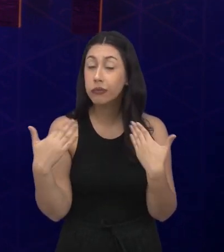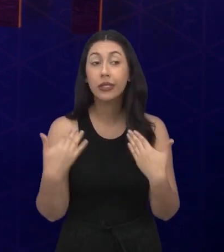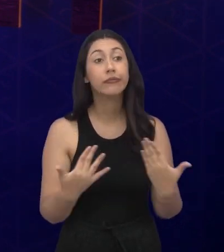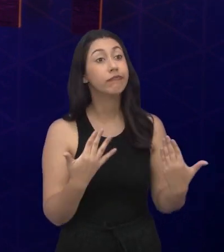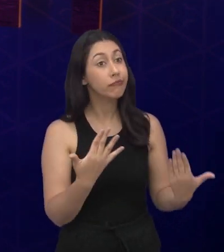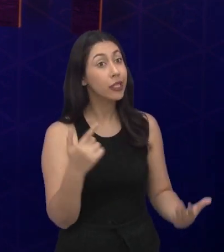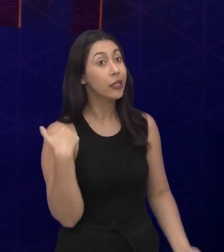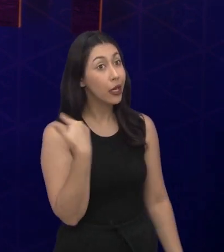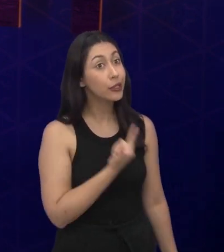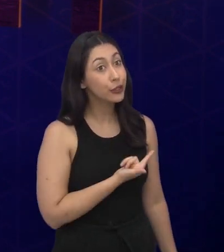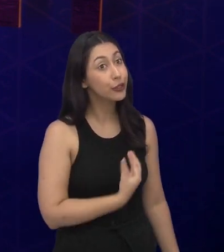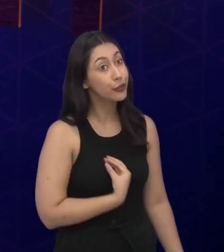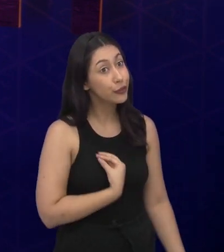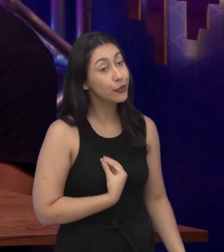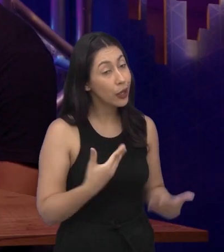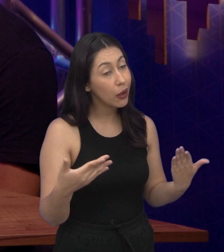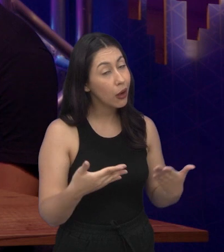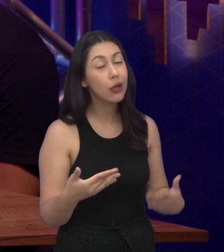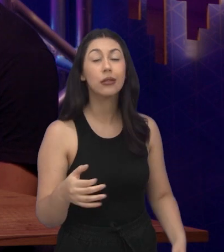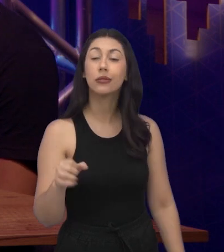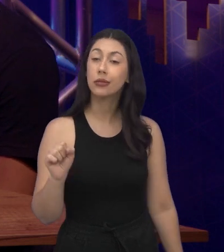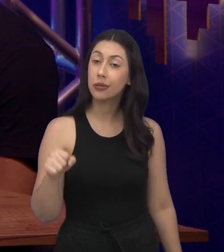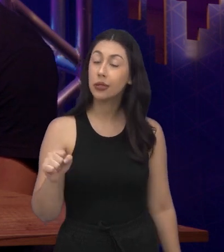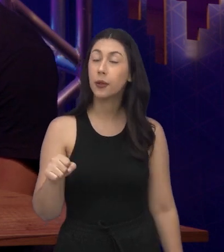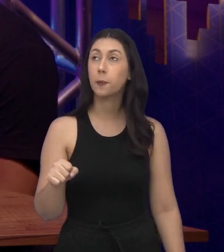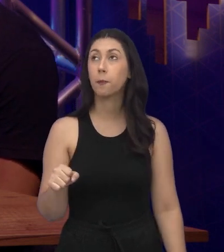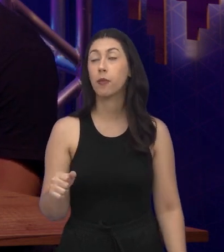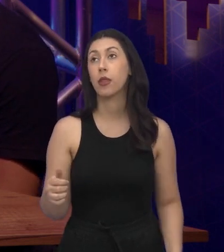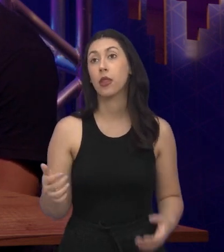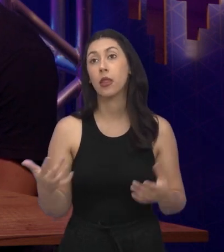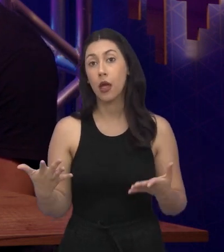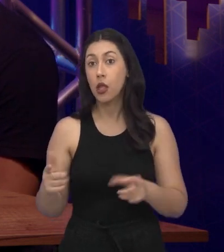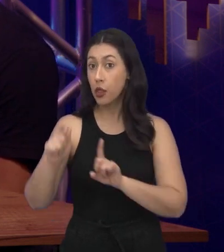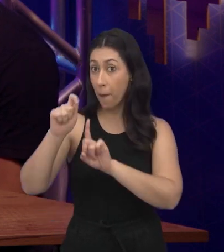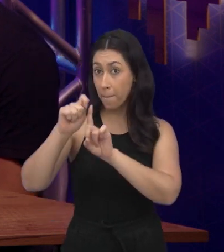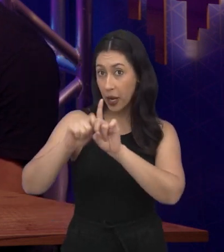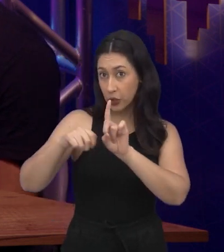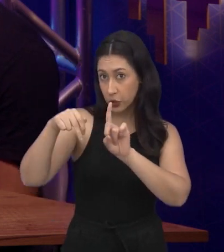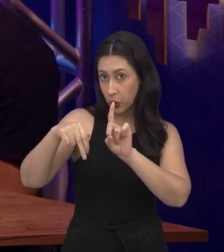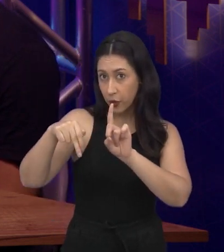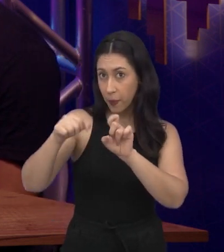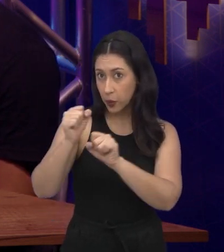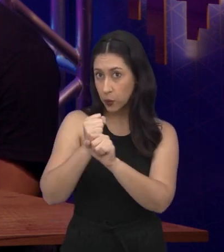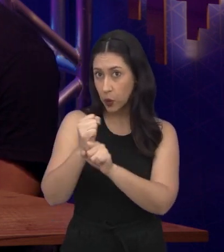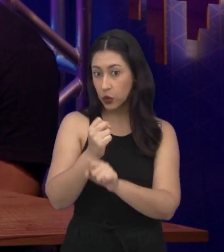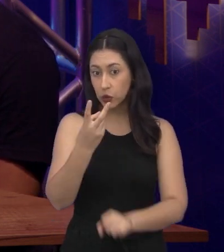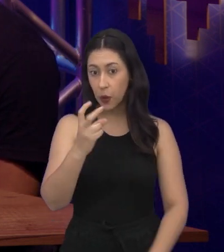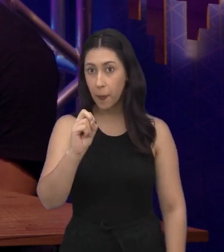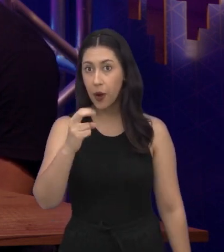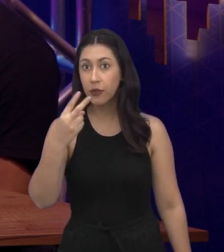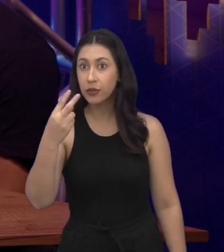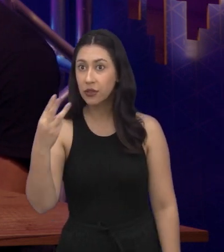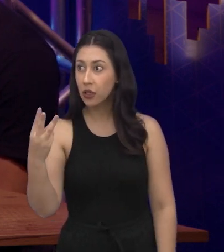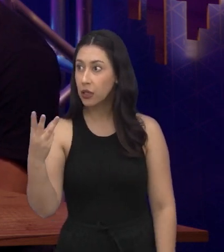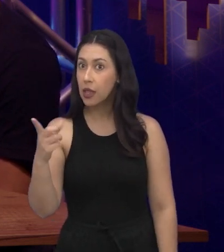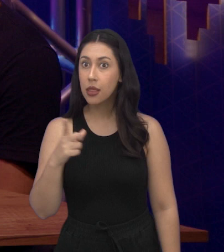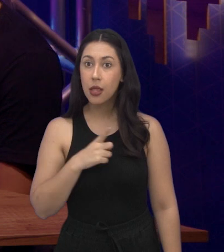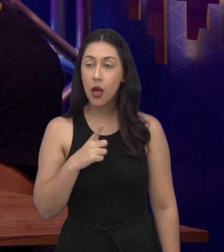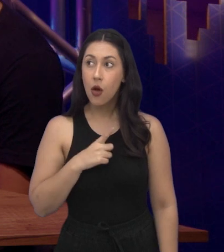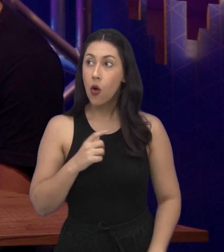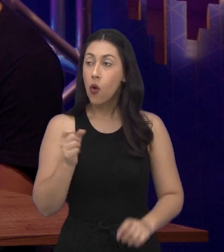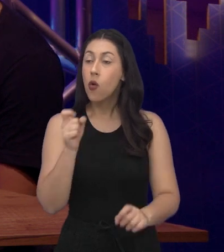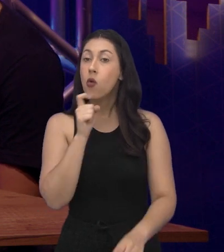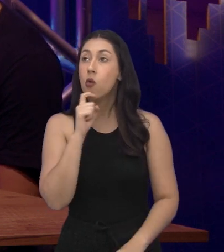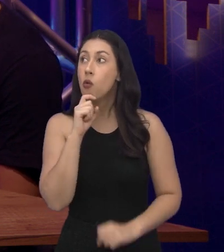calor. Que é a nossa realidade, né? Que é a nossa realidade. Então, assim, a gente teve, em novembro do ano passado, uma semana de